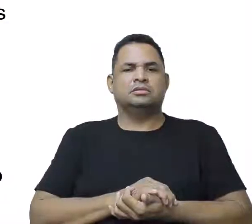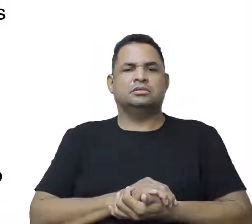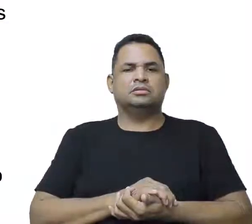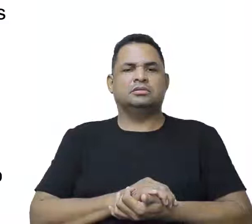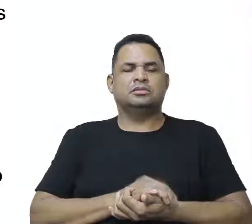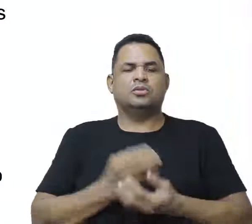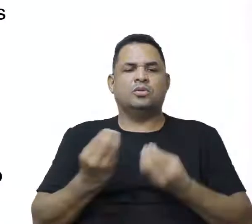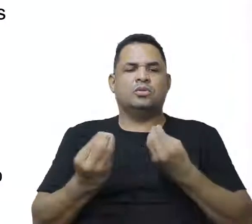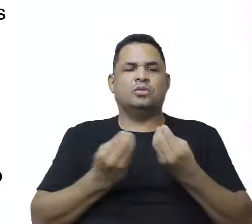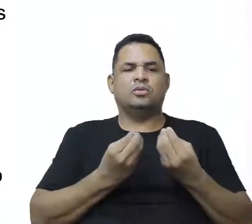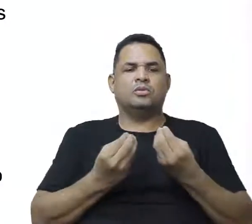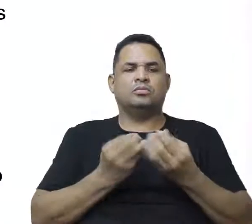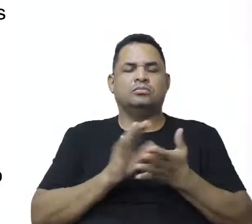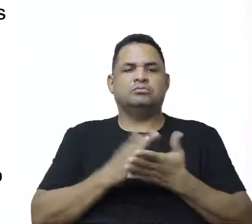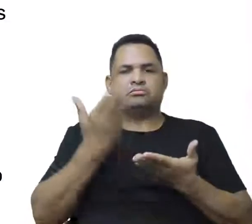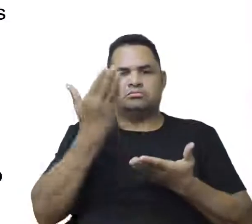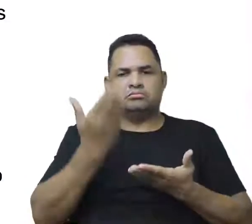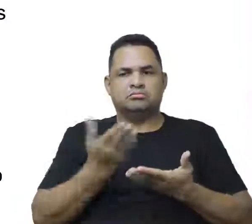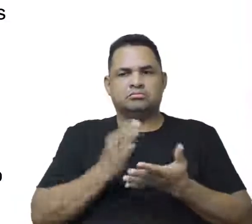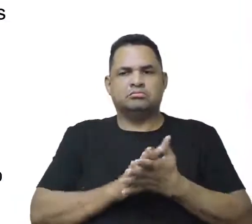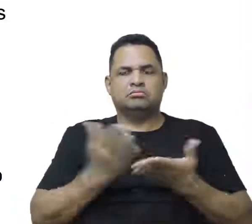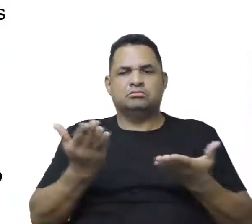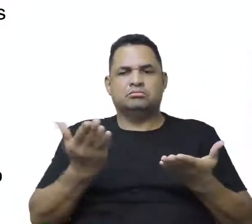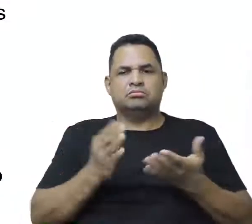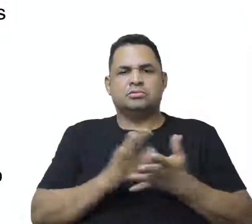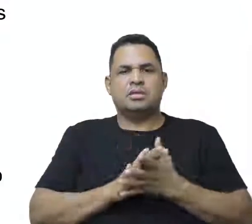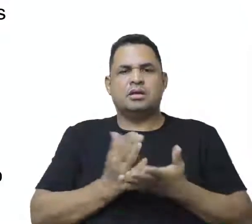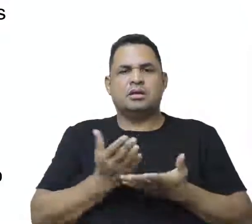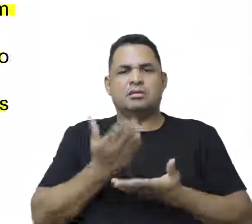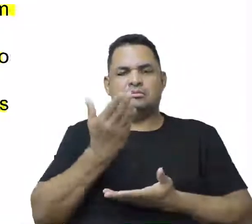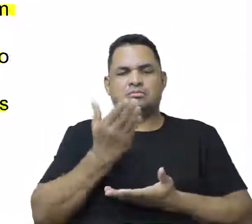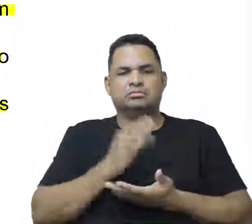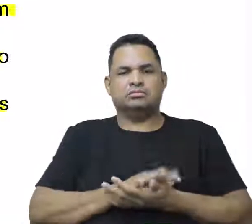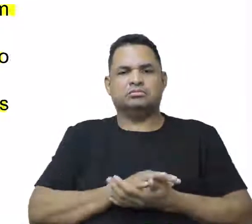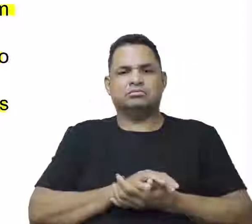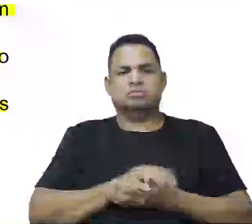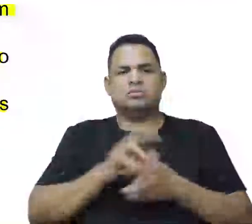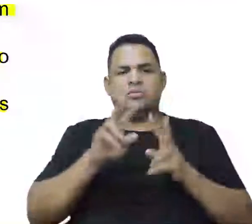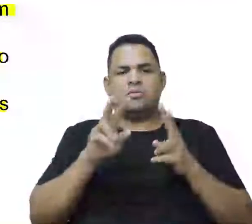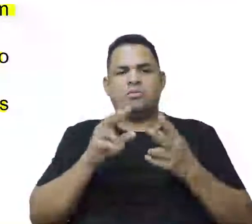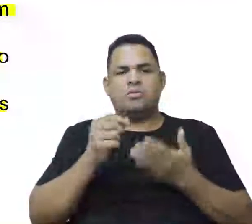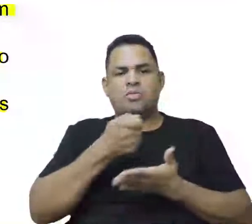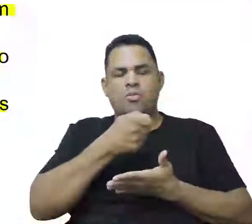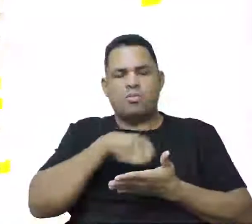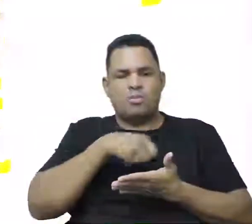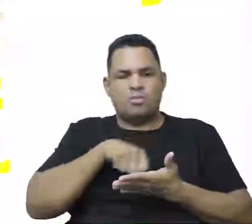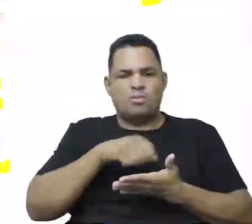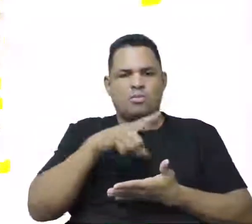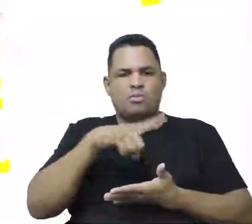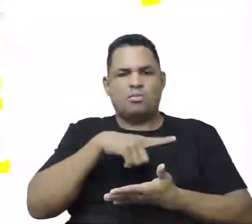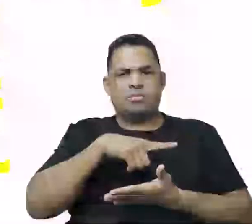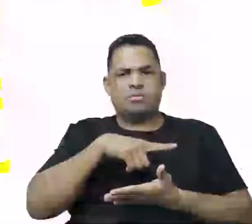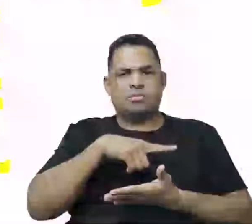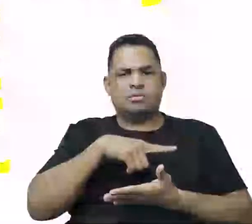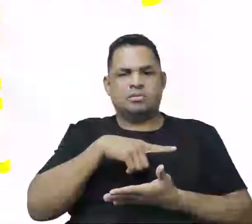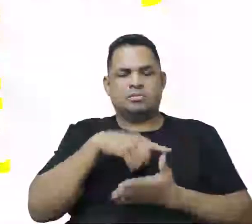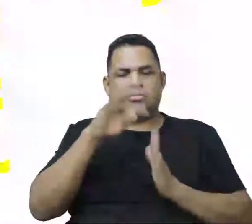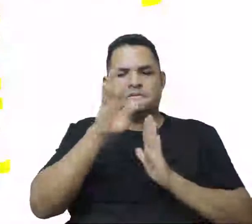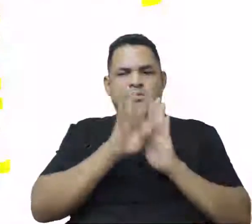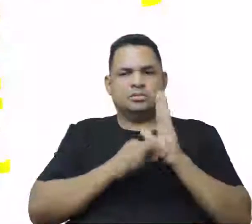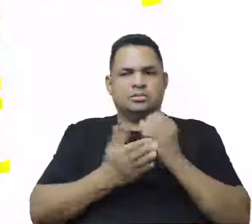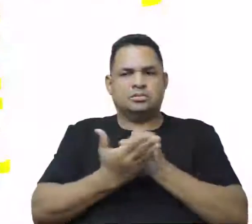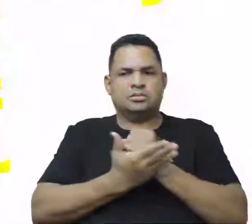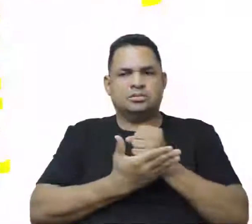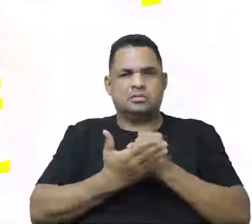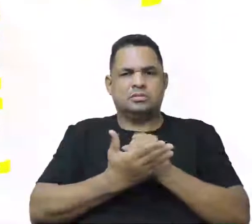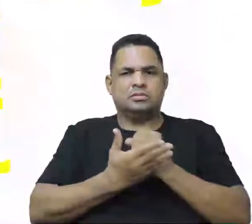analisar como que está essa questão da correção. Então, vejam bem. Eu tenho um texto base, que